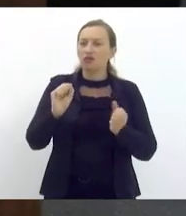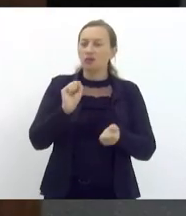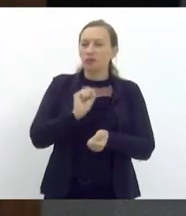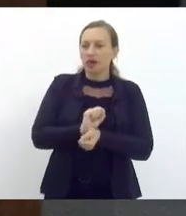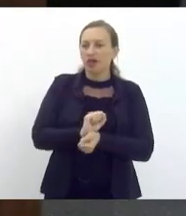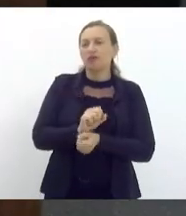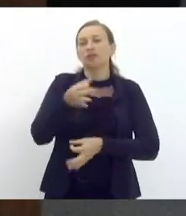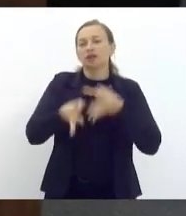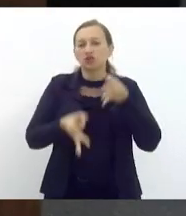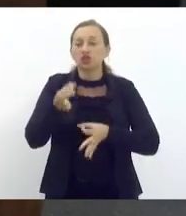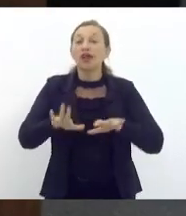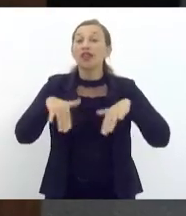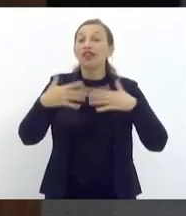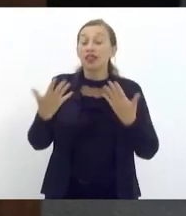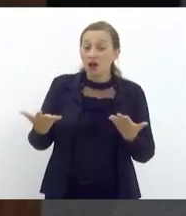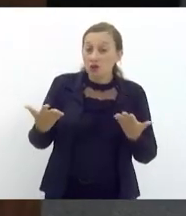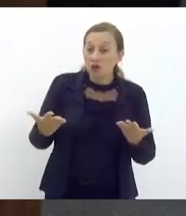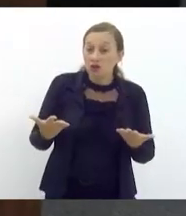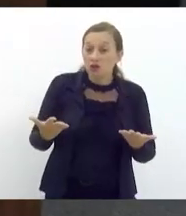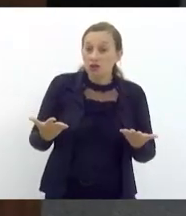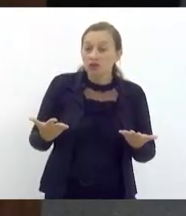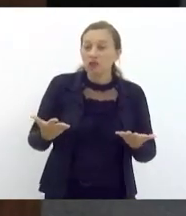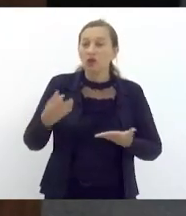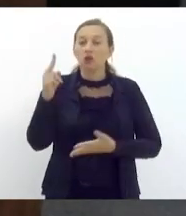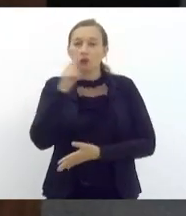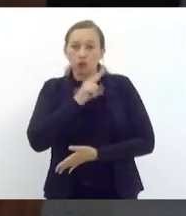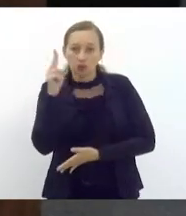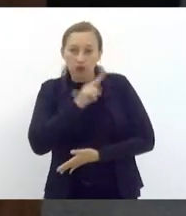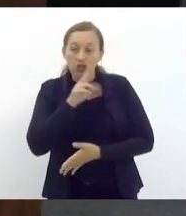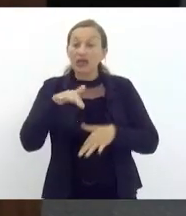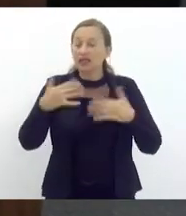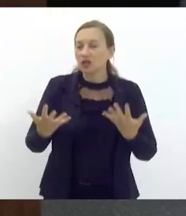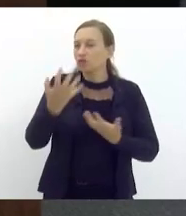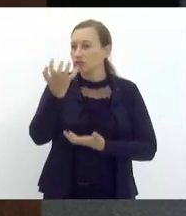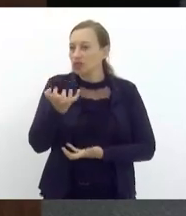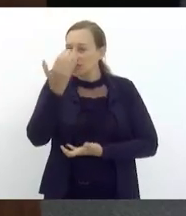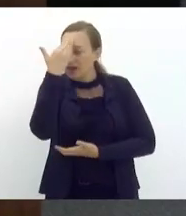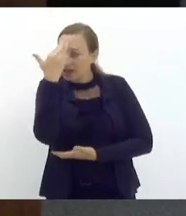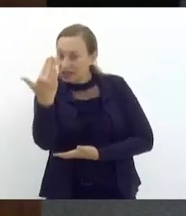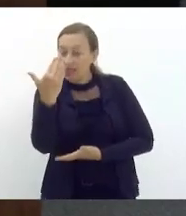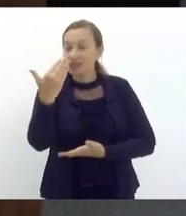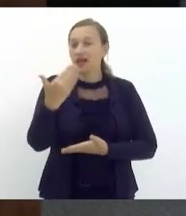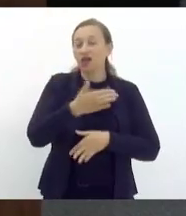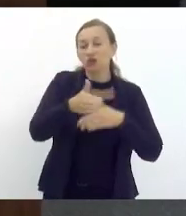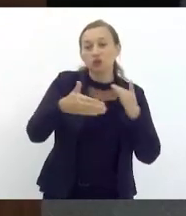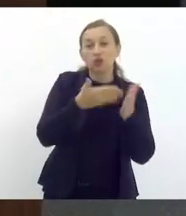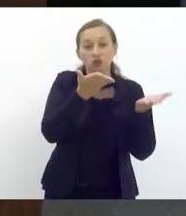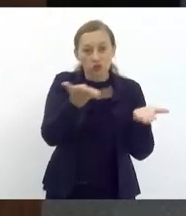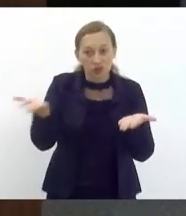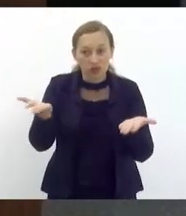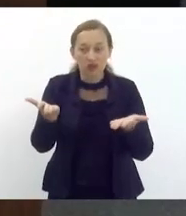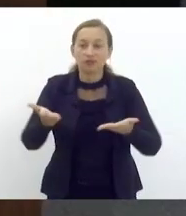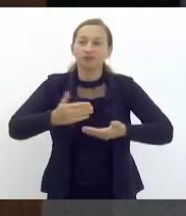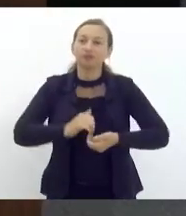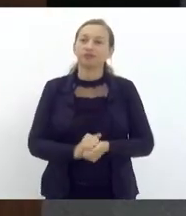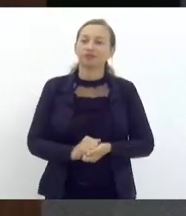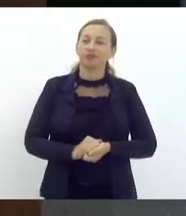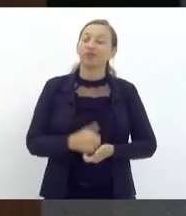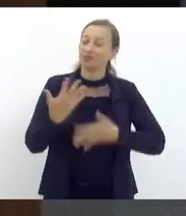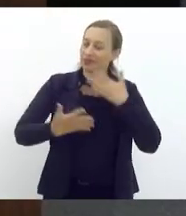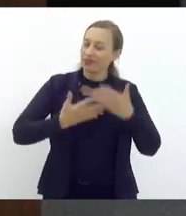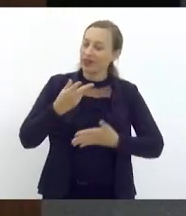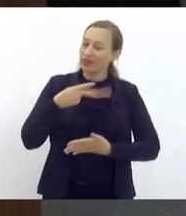a ter uma urgência Então queria agradecer a todos e manifestar